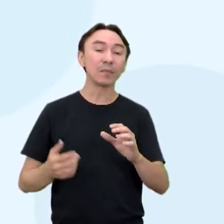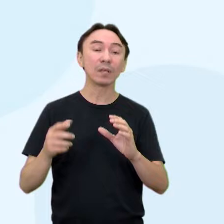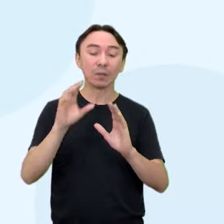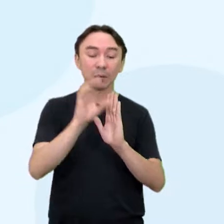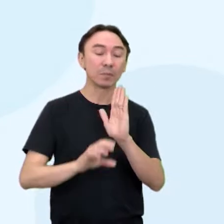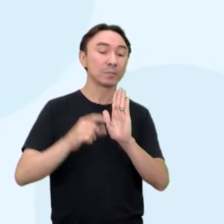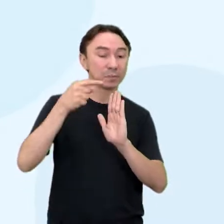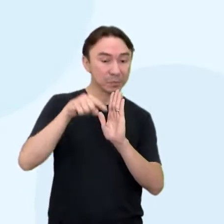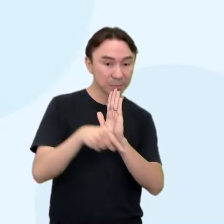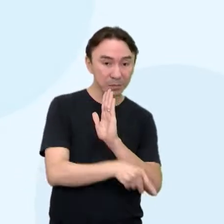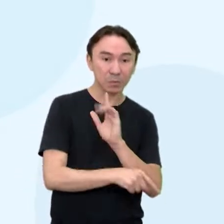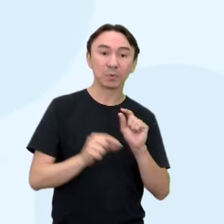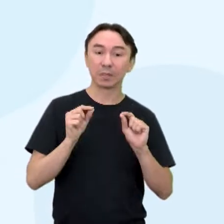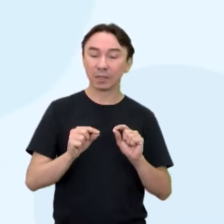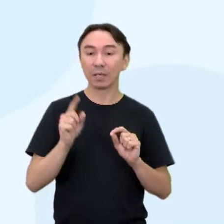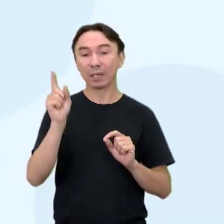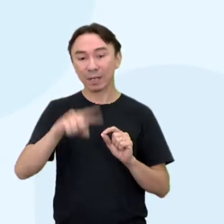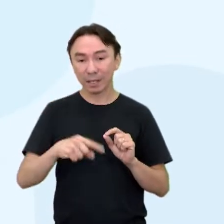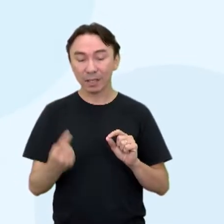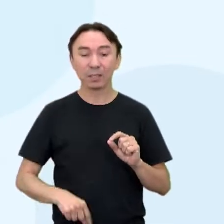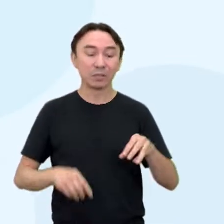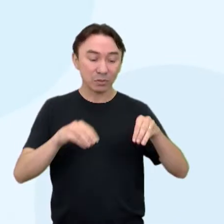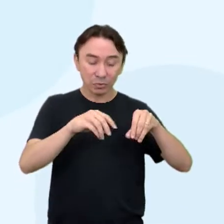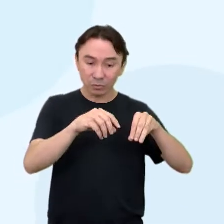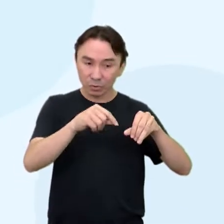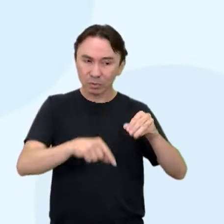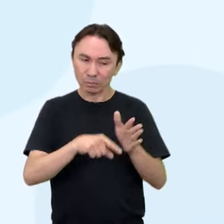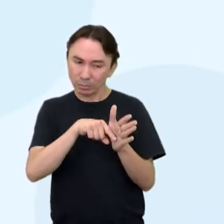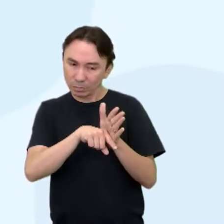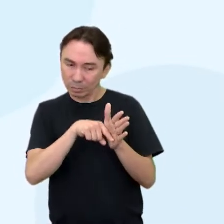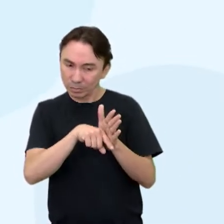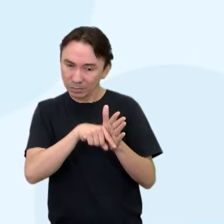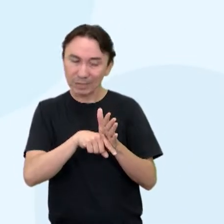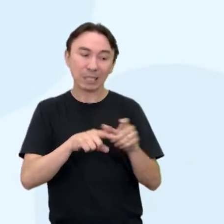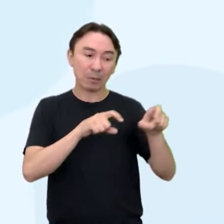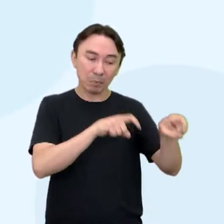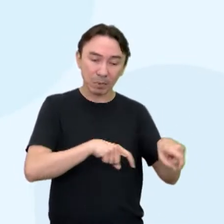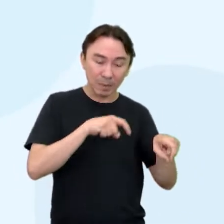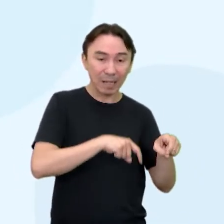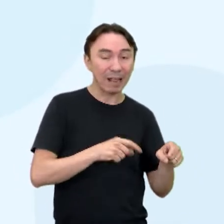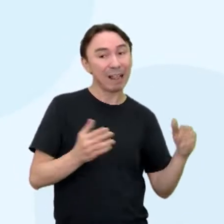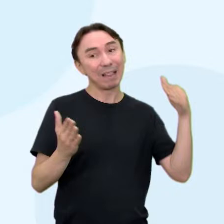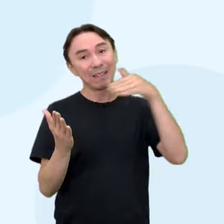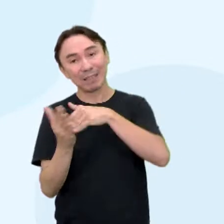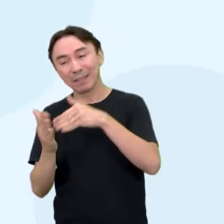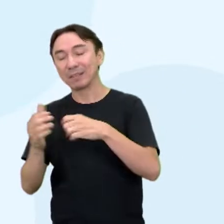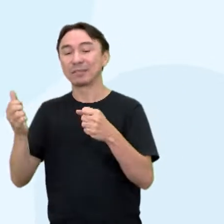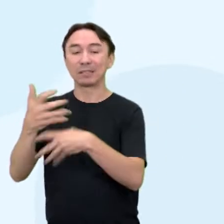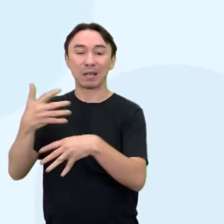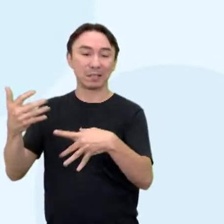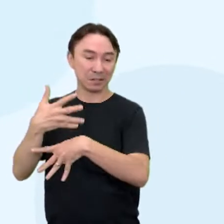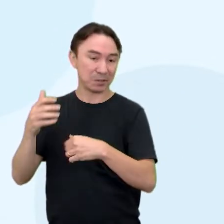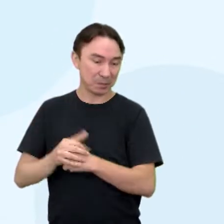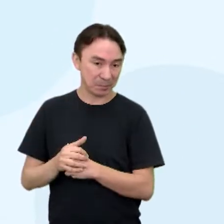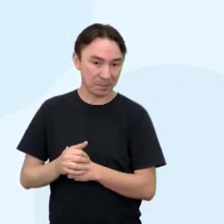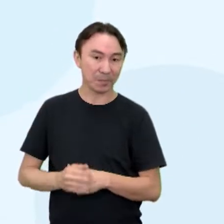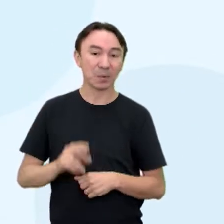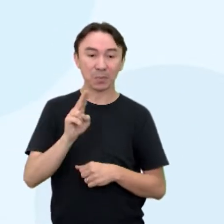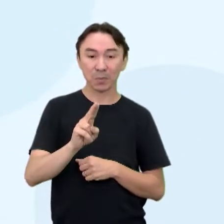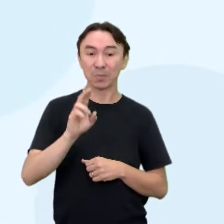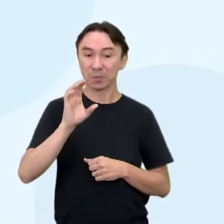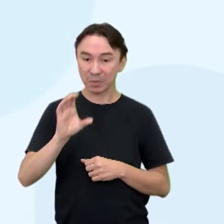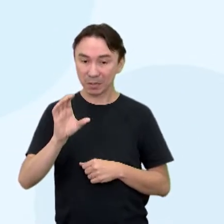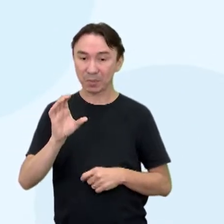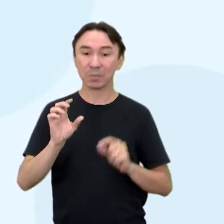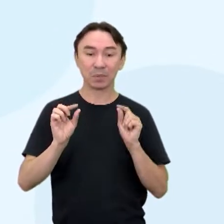do campo à cidade. Unidade curricular 1, o indivíduo e o ambiente. E o componente